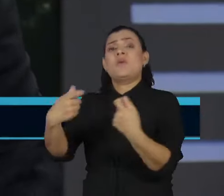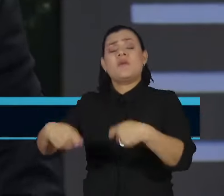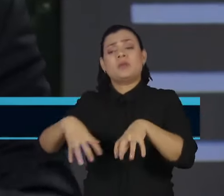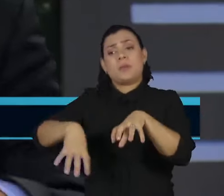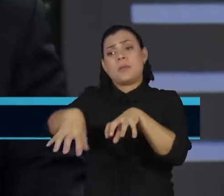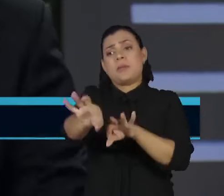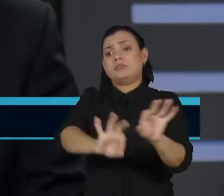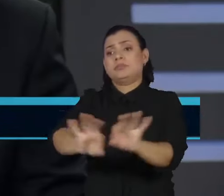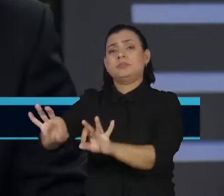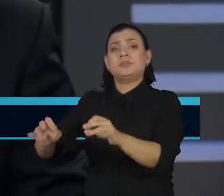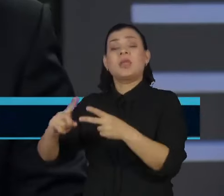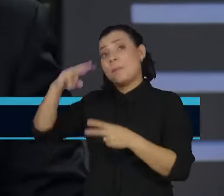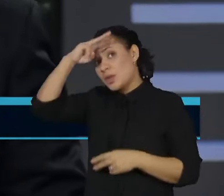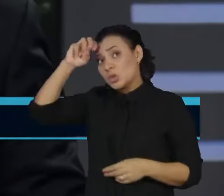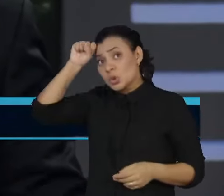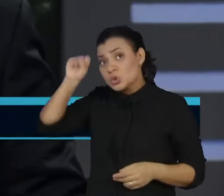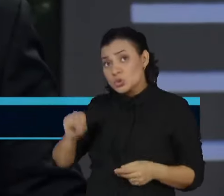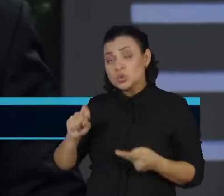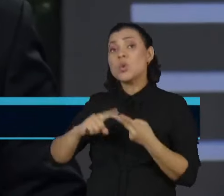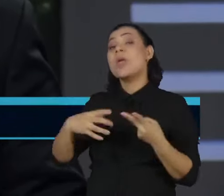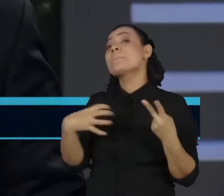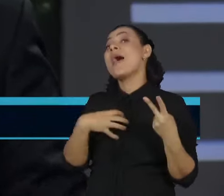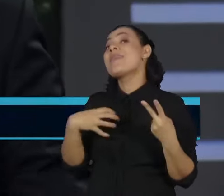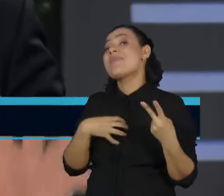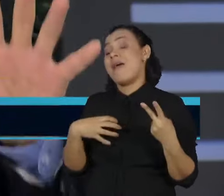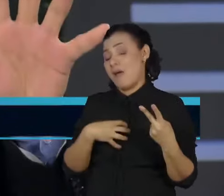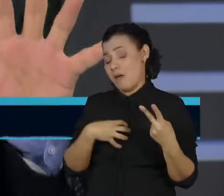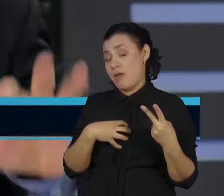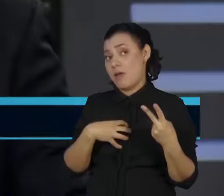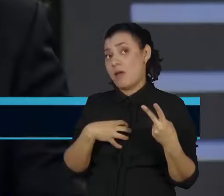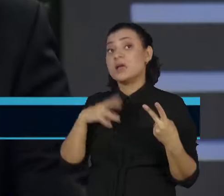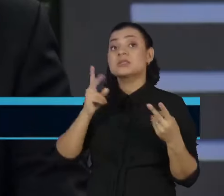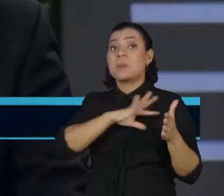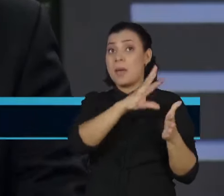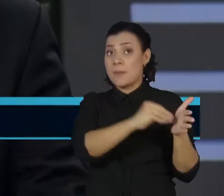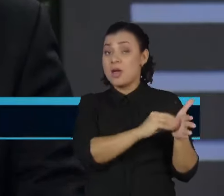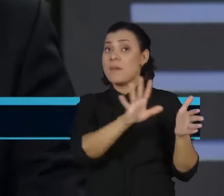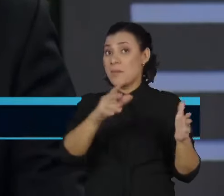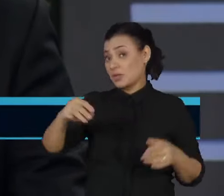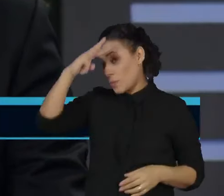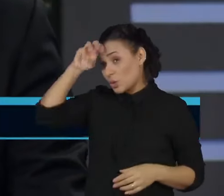outros lugares, Mato Grosso do Sul e Bahia. O pessoal fala sempre da Amazônia, mas Mato Grosso do